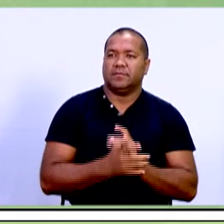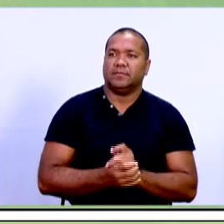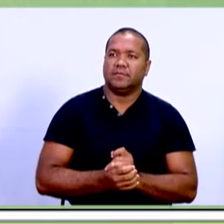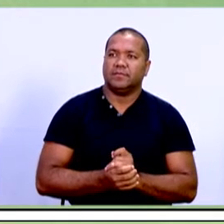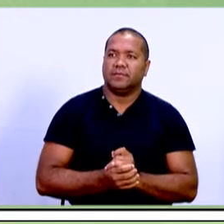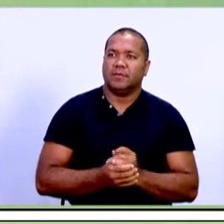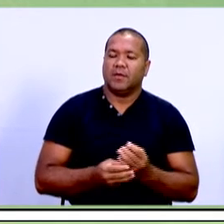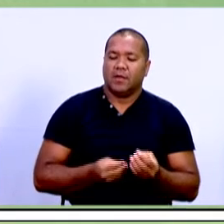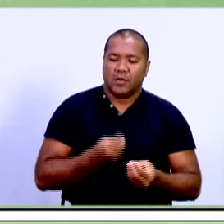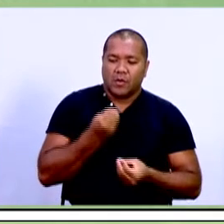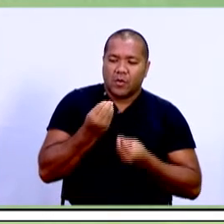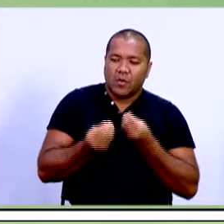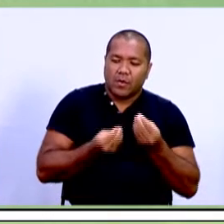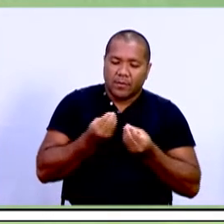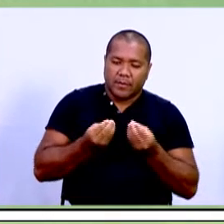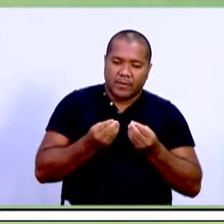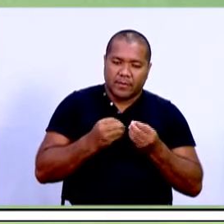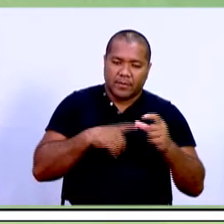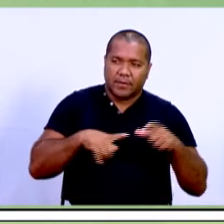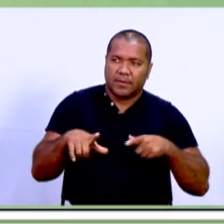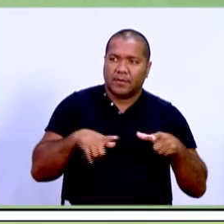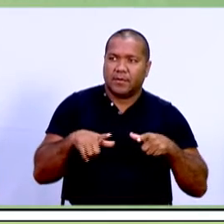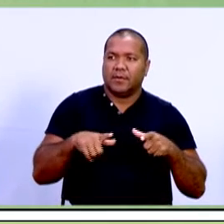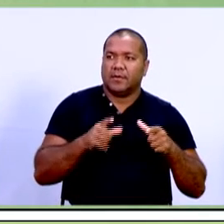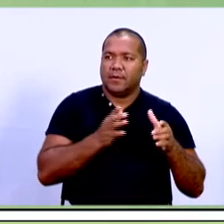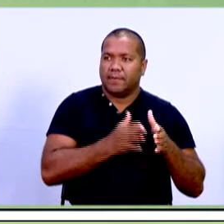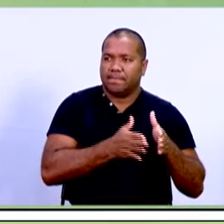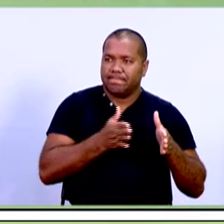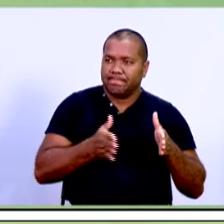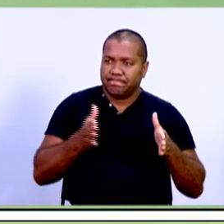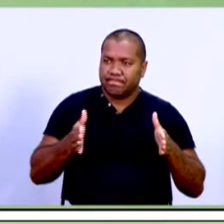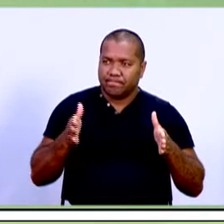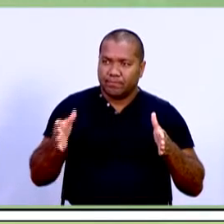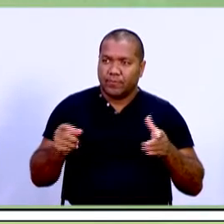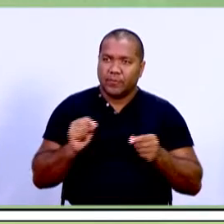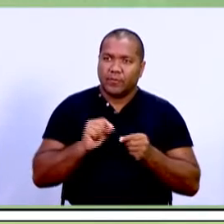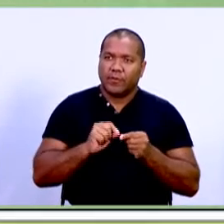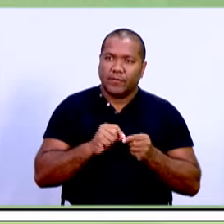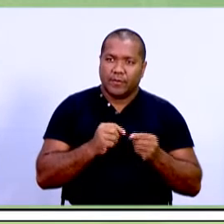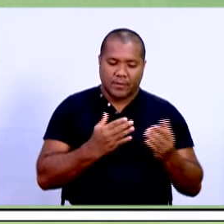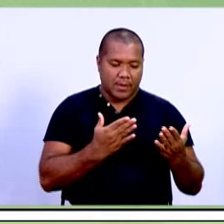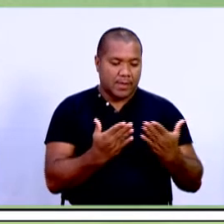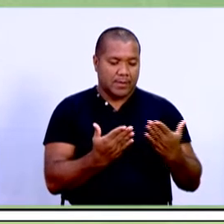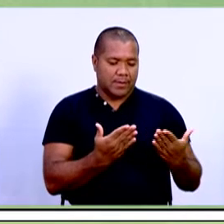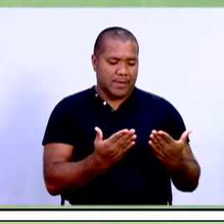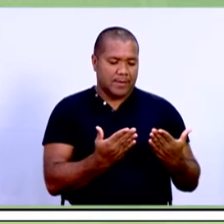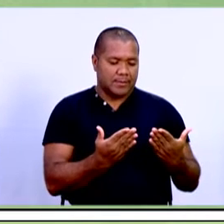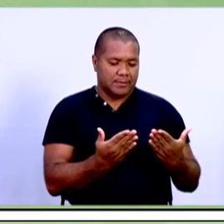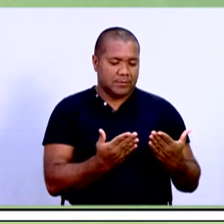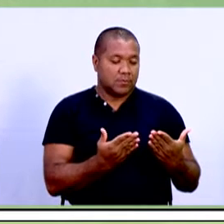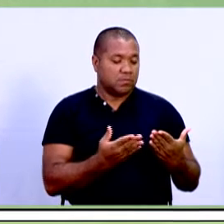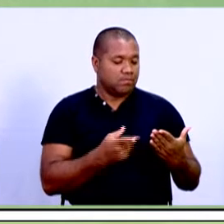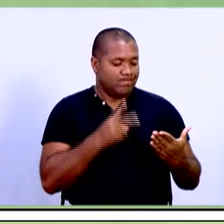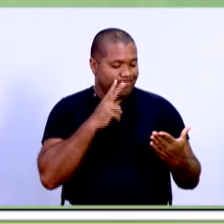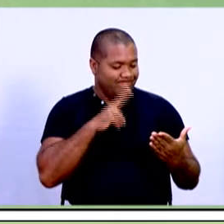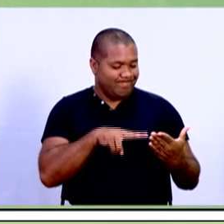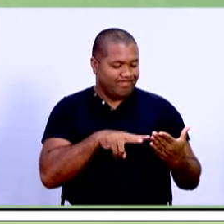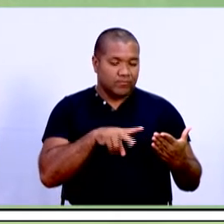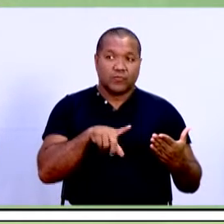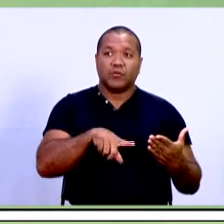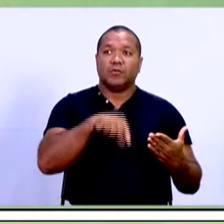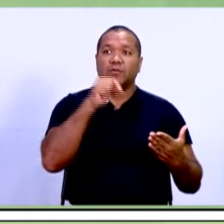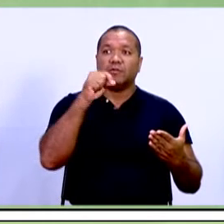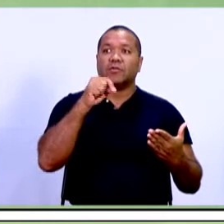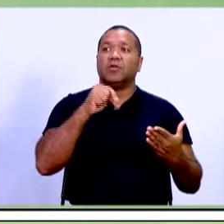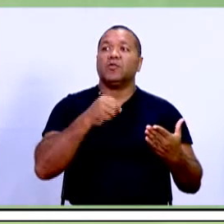E como ele foi feito? Então, as fases foram essas. Foram feita a análise, com base nessas análises foram feitas as